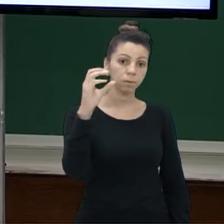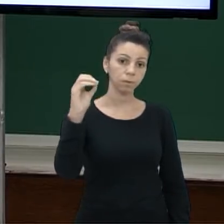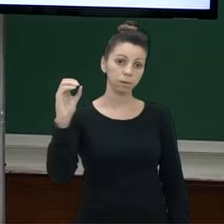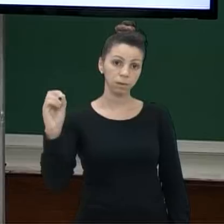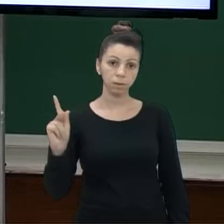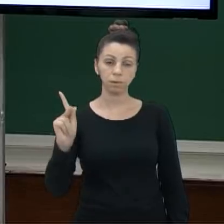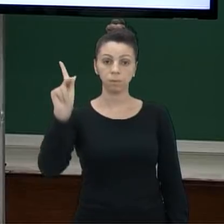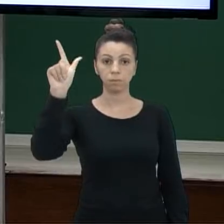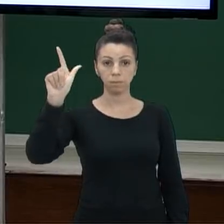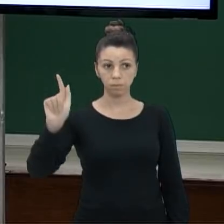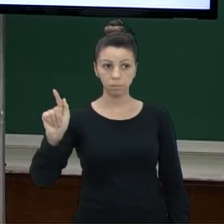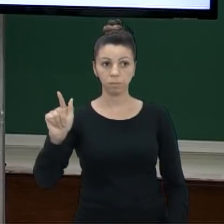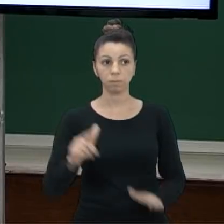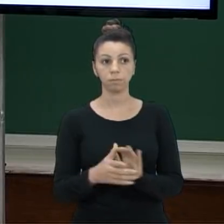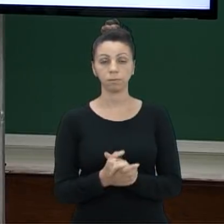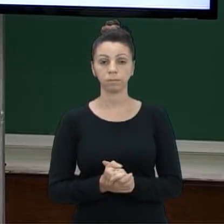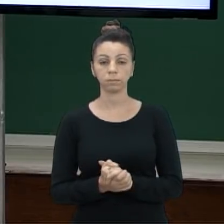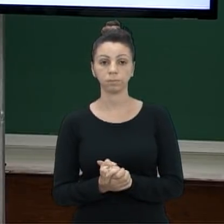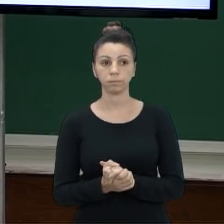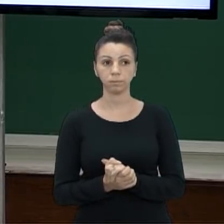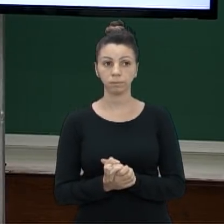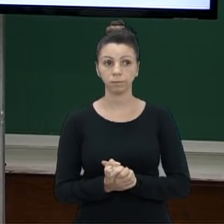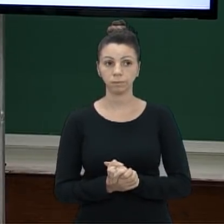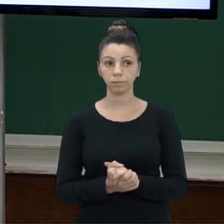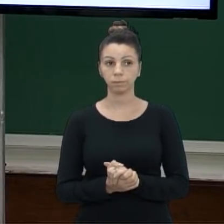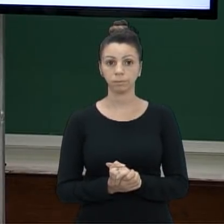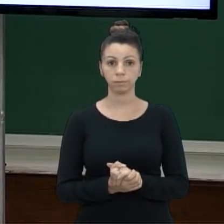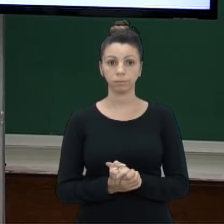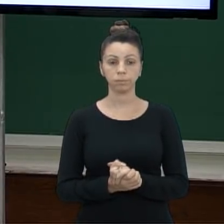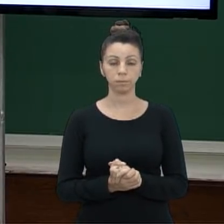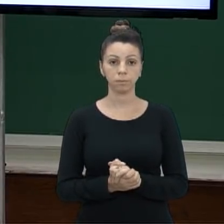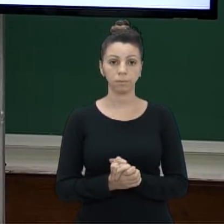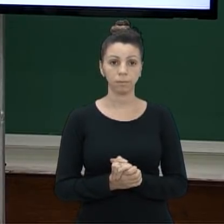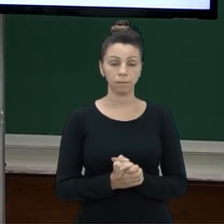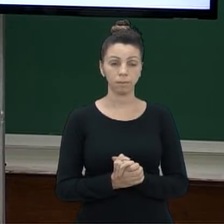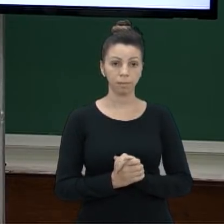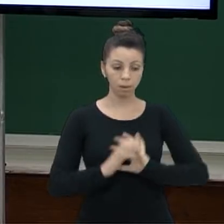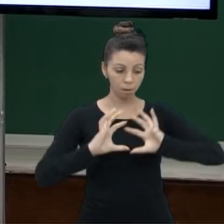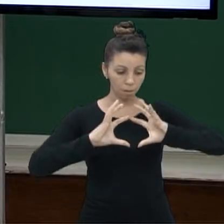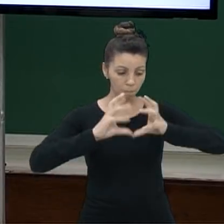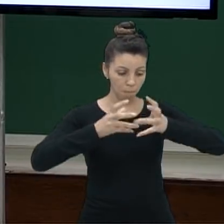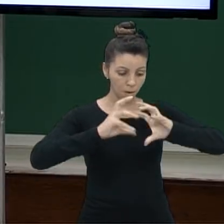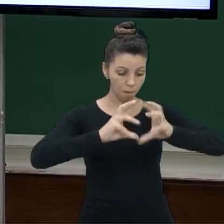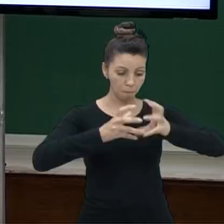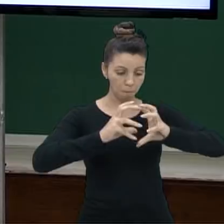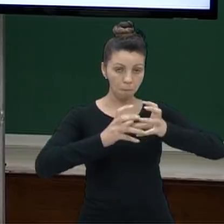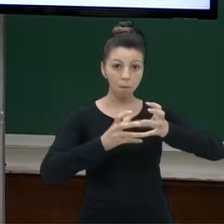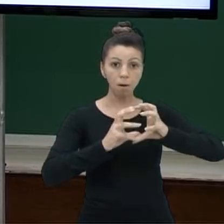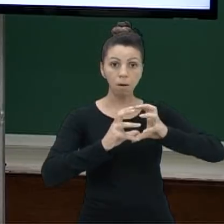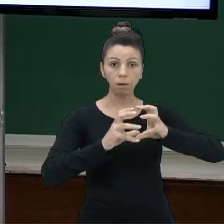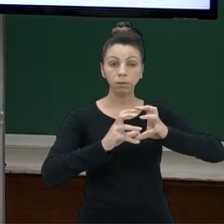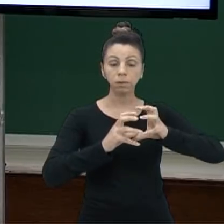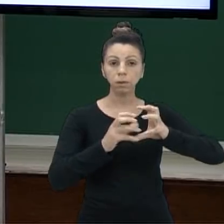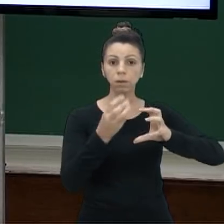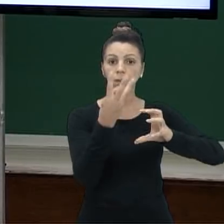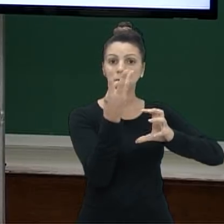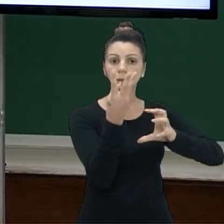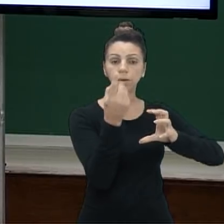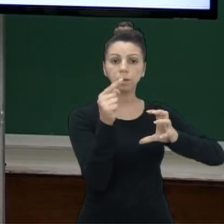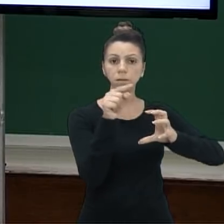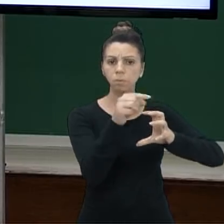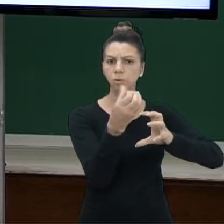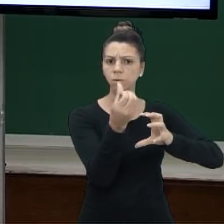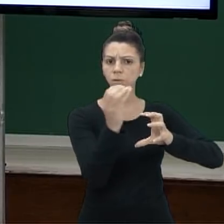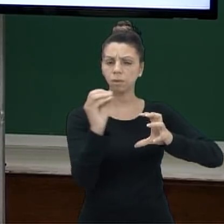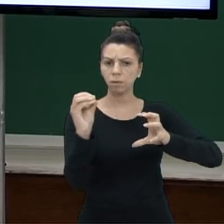que era o nosso problema mesmo? Voltando aqui. Então, uma bola de metal medida em 3.600 quilos. O